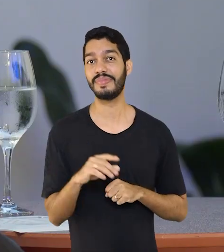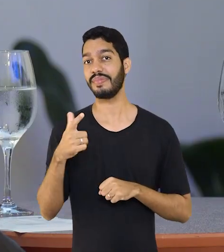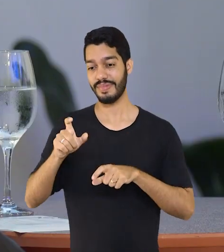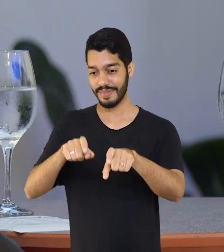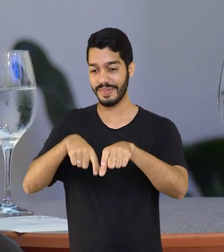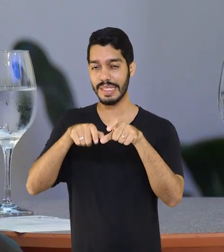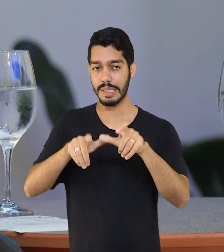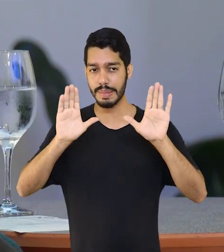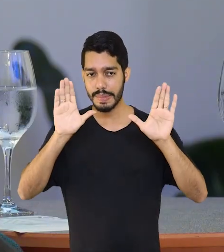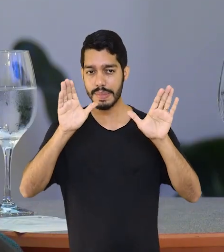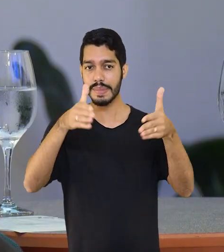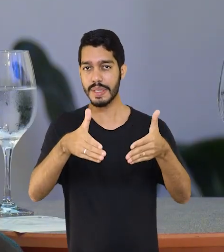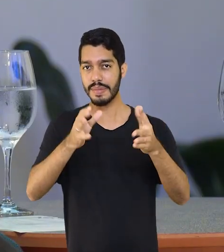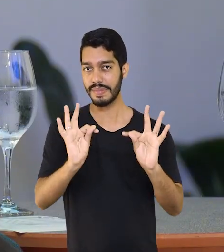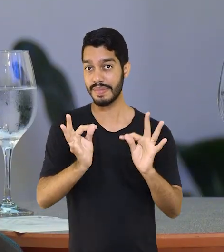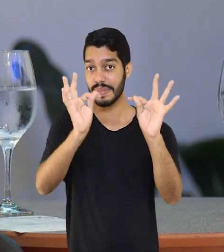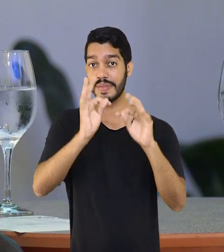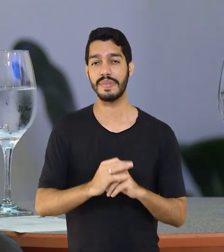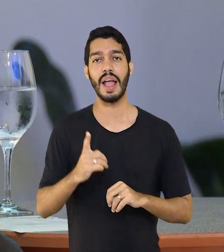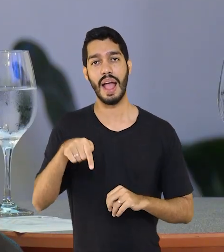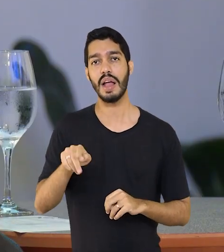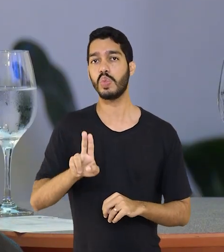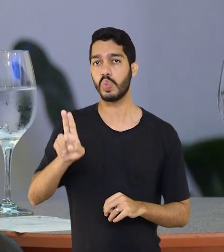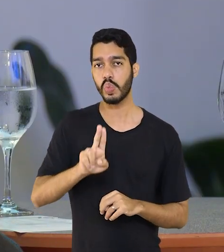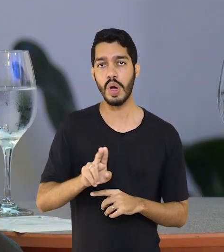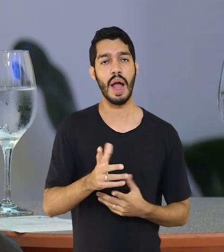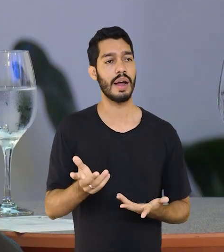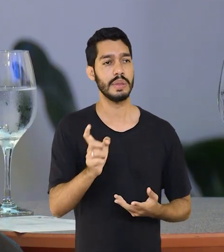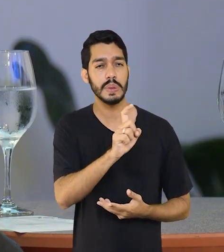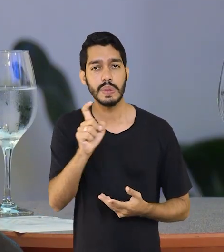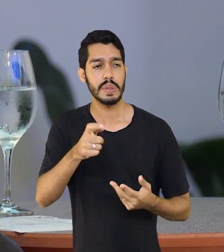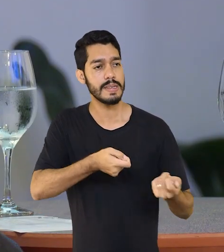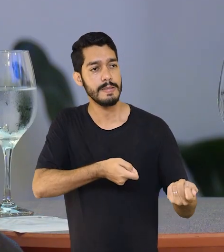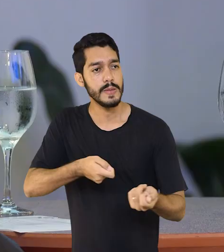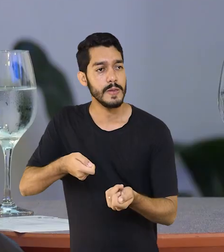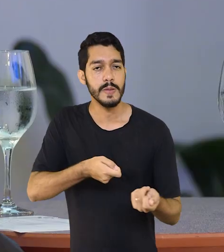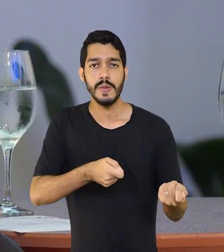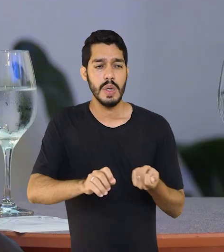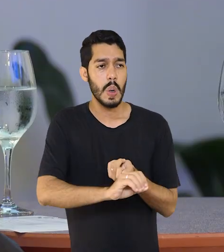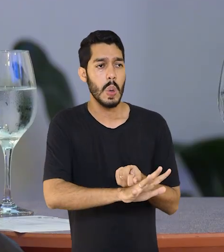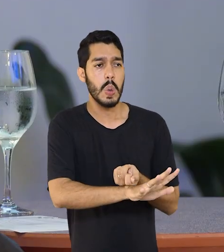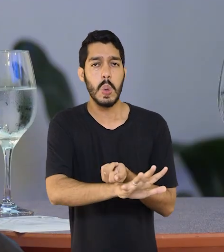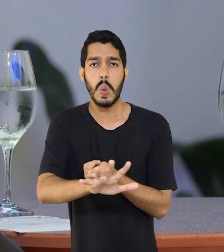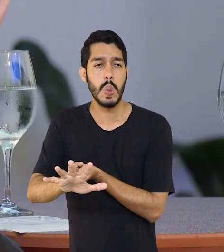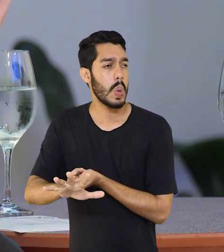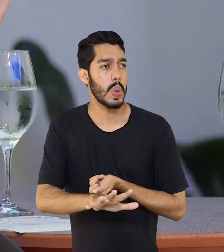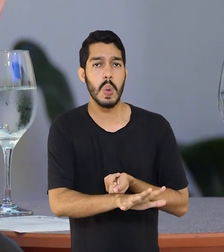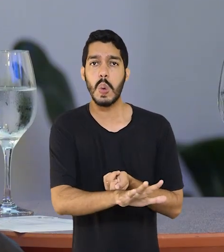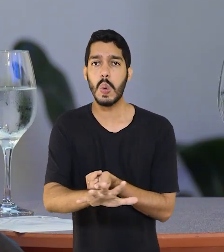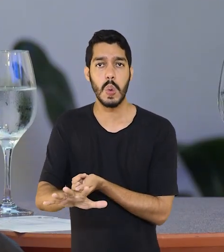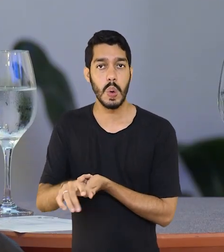precisão é a redução do nível de uso de pesticidas e fertilizantes, etc. Porque, se você identifica